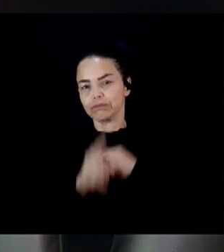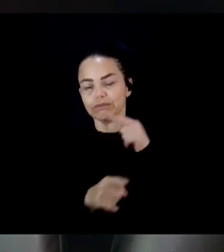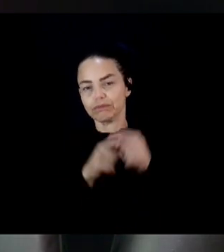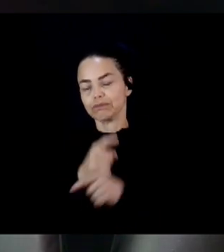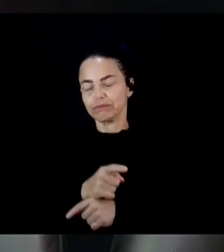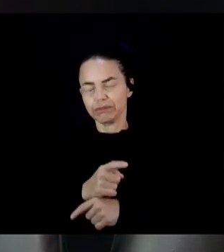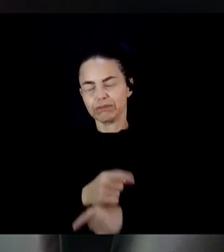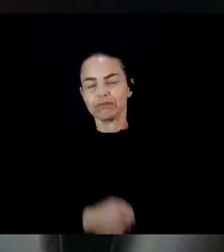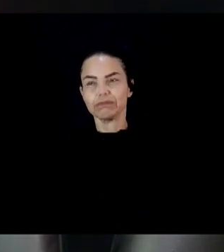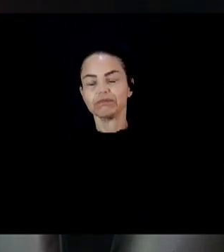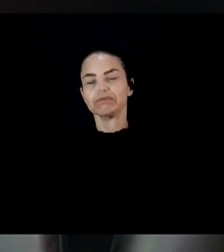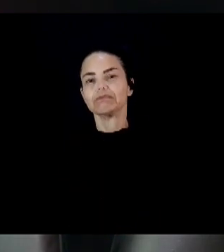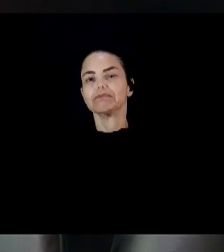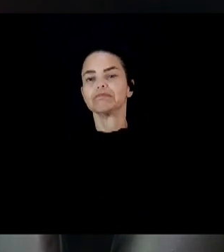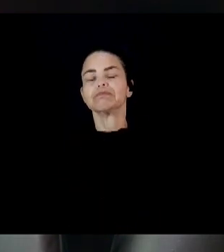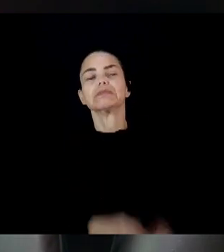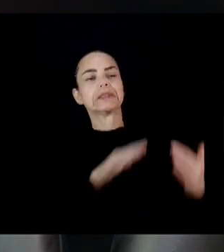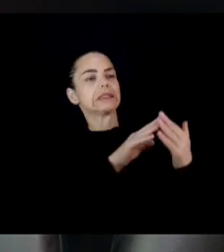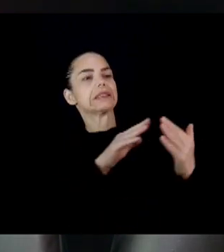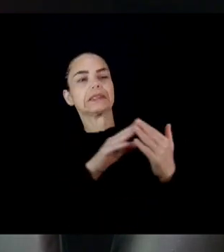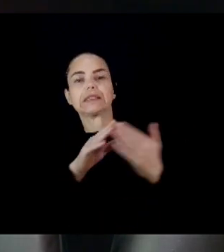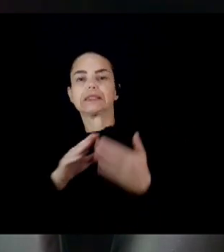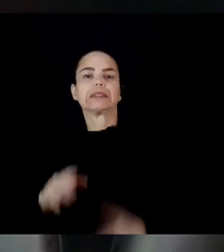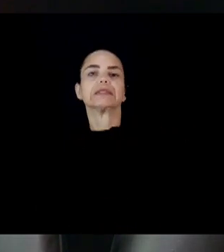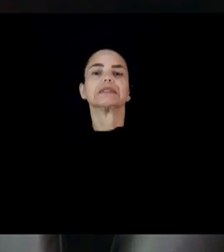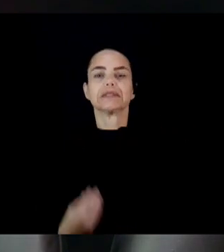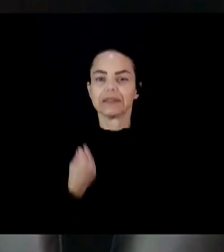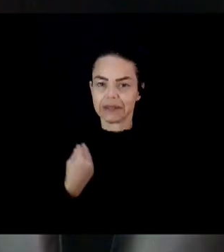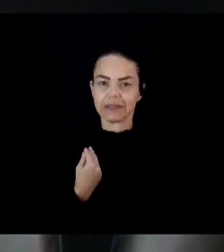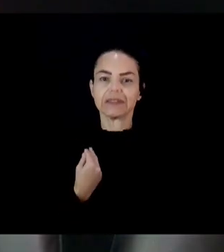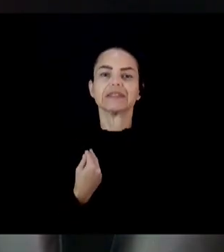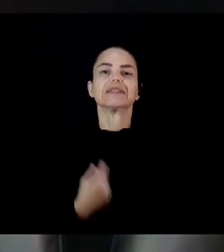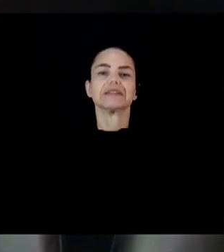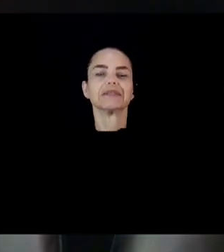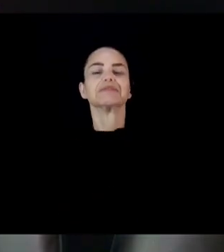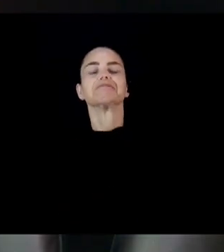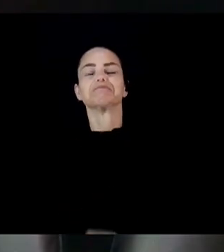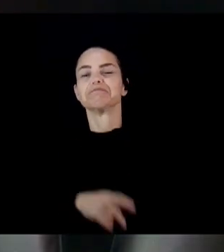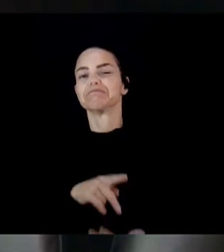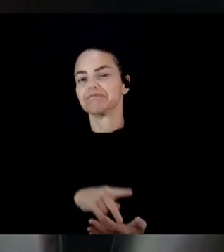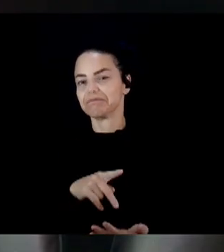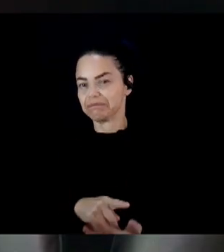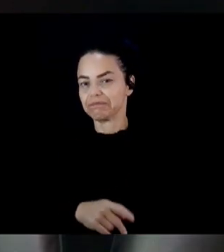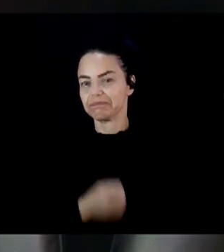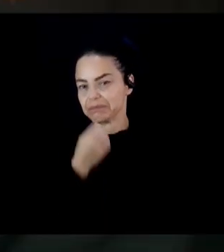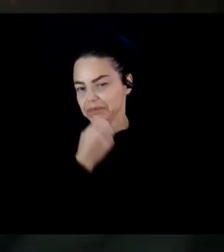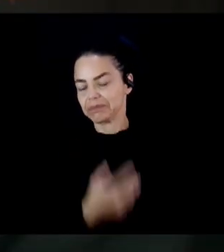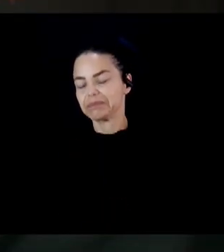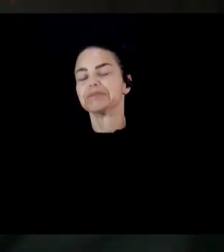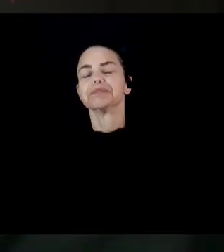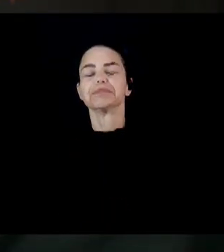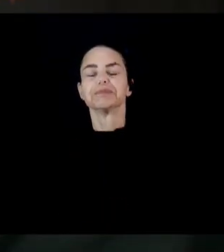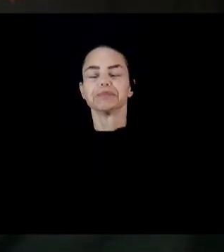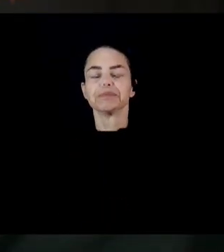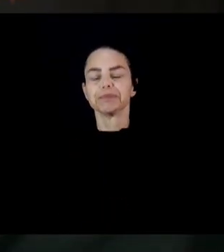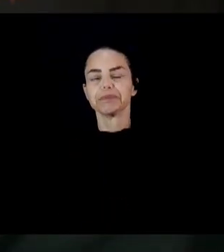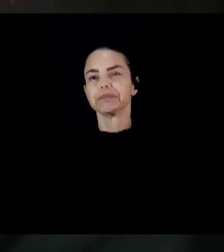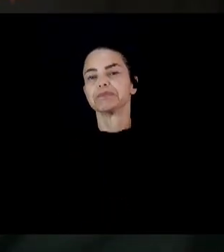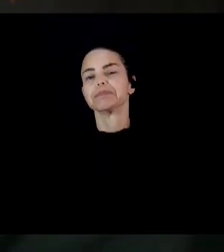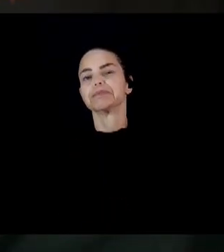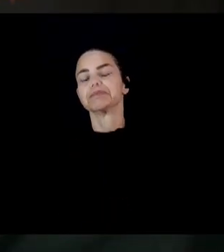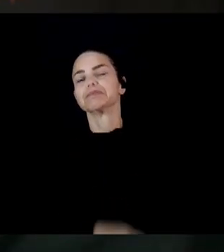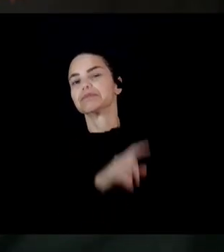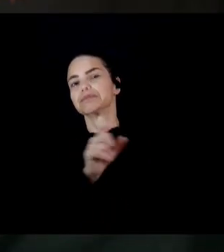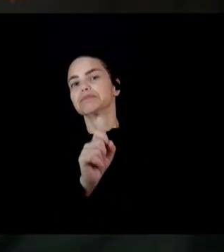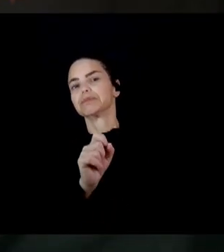nessas vilas, não, né? Eles vivem intensamente mesmo. Muito bem. Agora, como que a família, de repente,